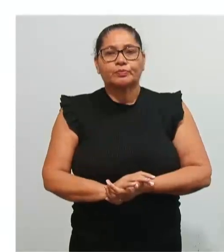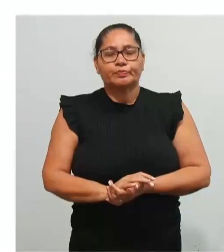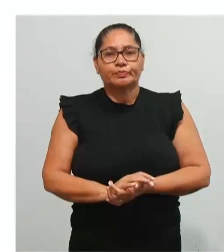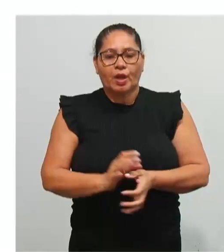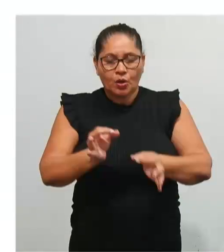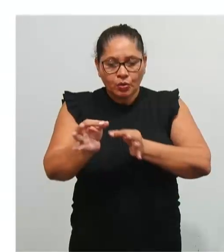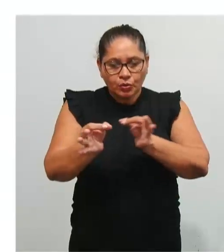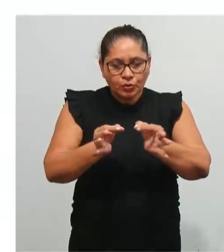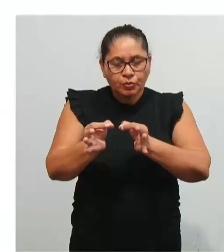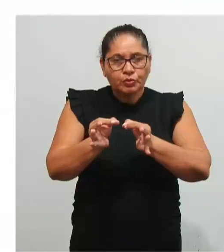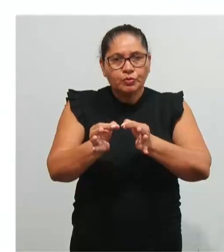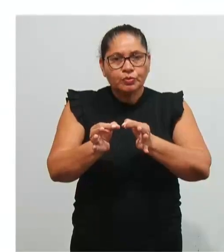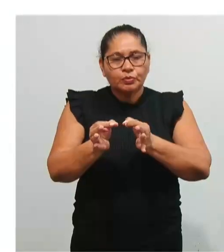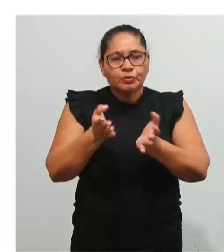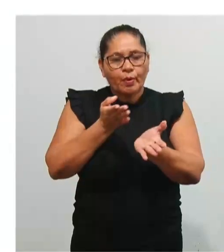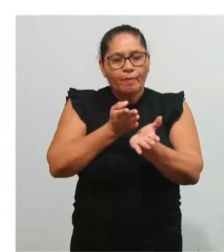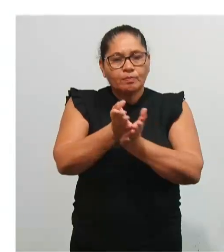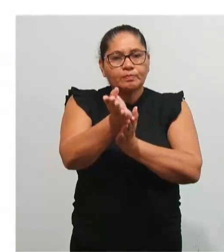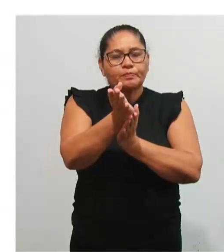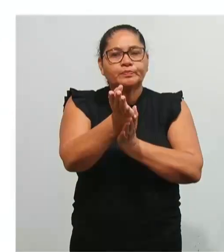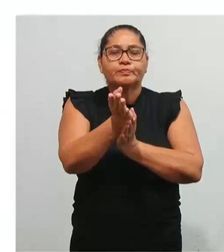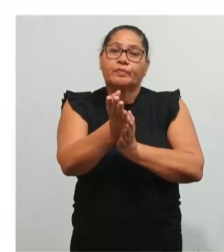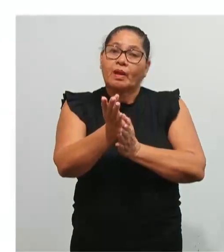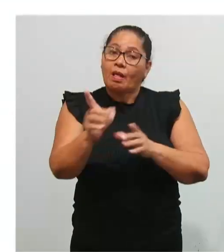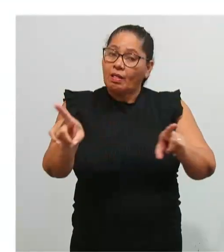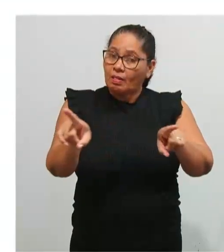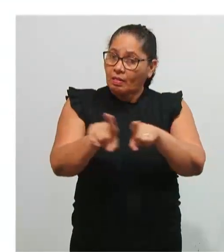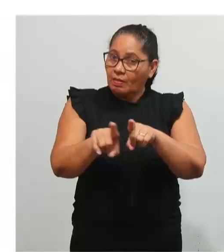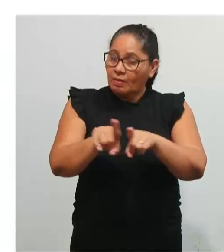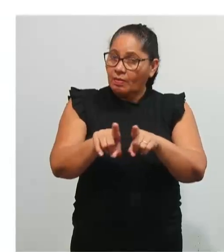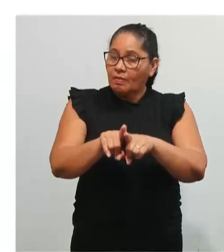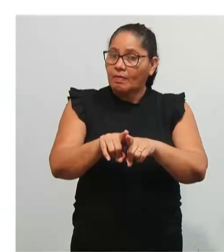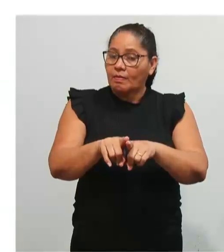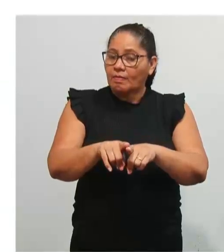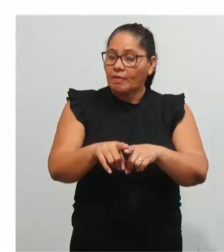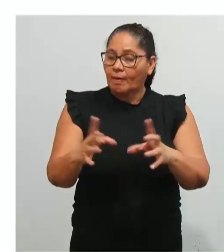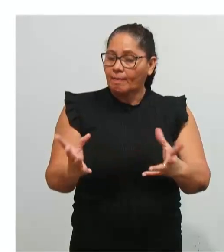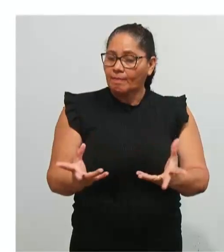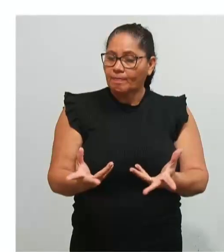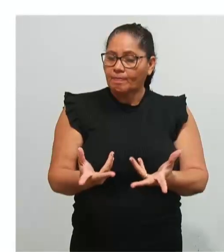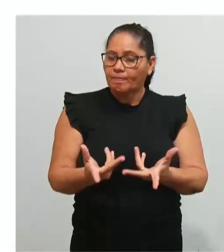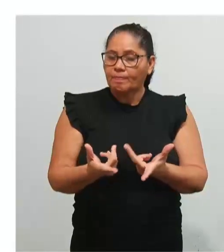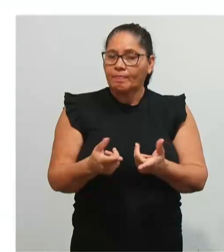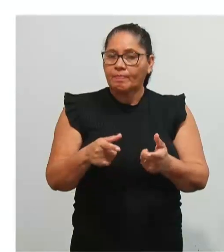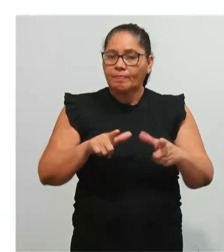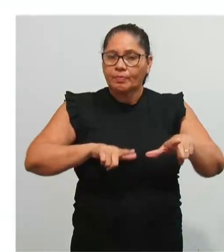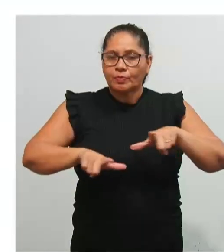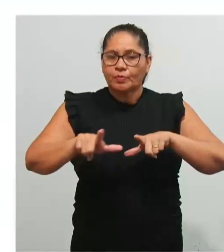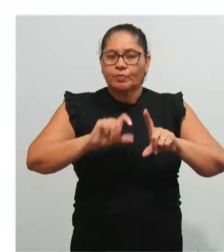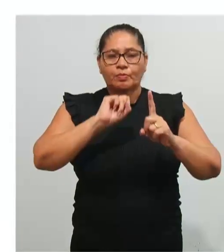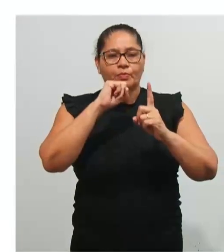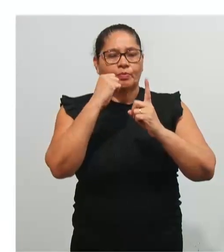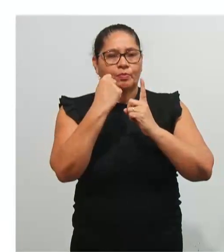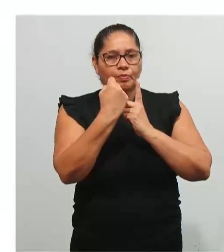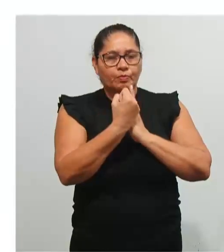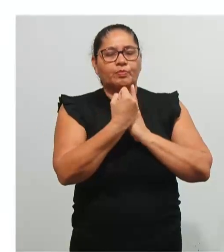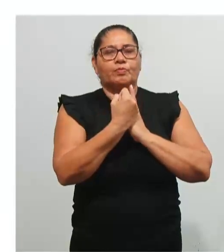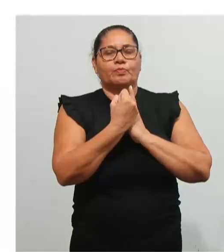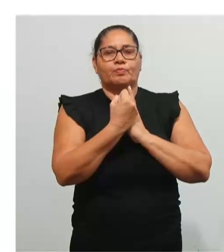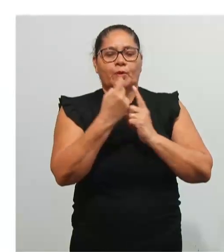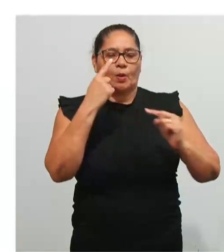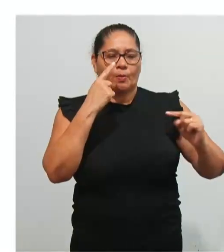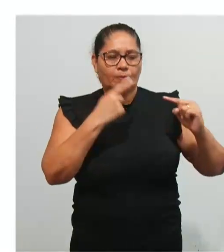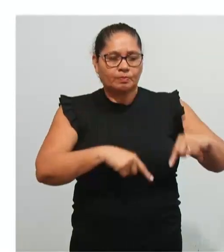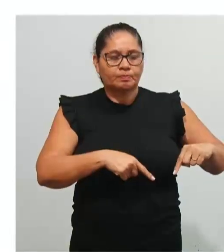não atuação direta, Bem como também tornar mais eficiente os serviços sociais competitivos,